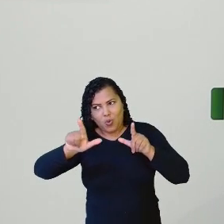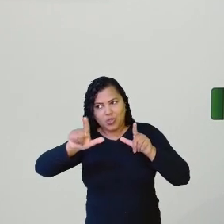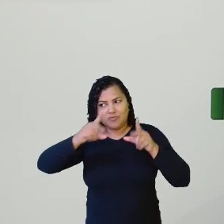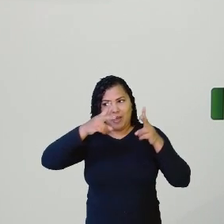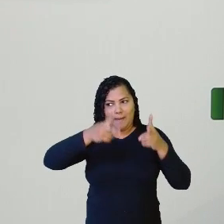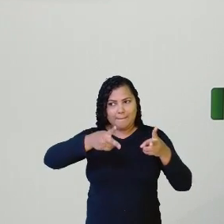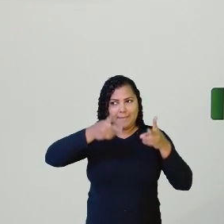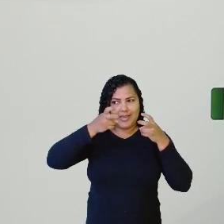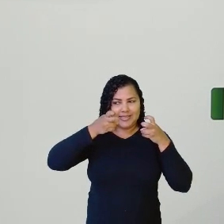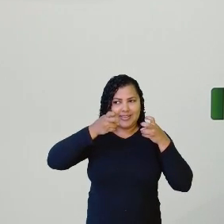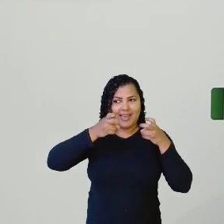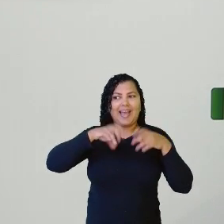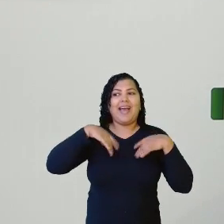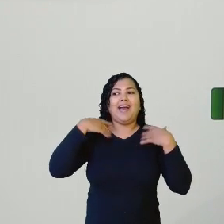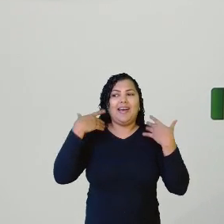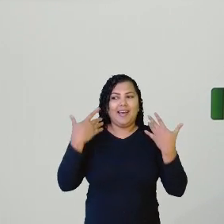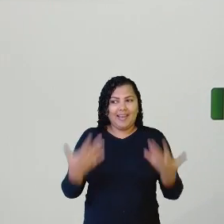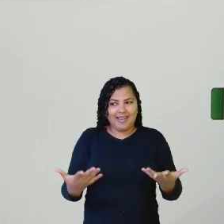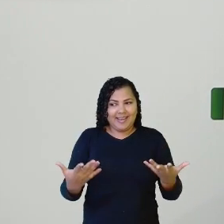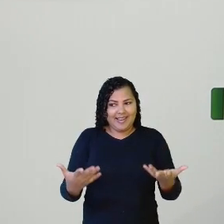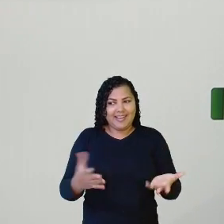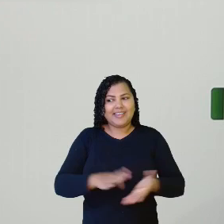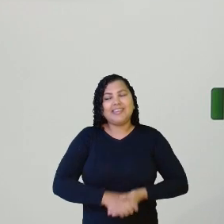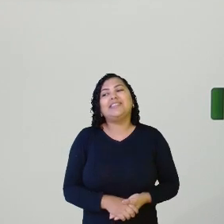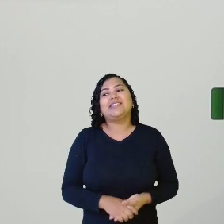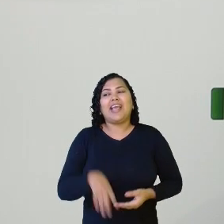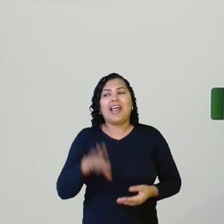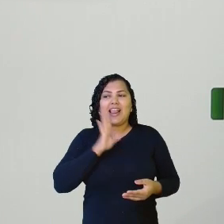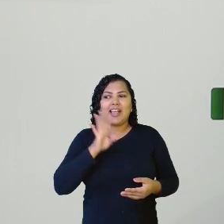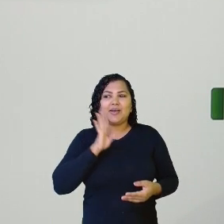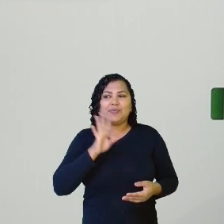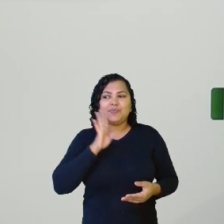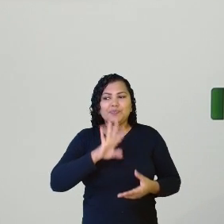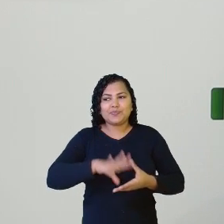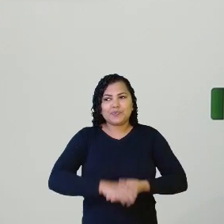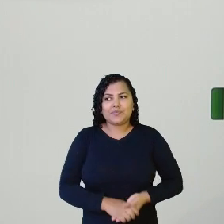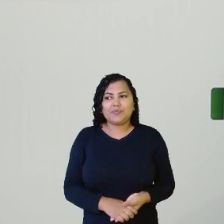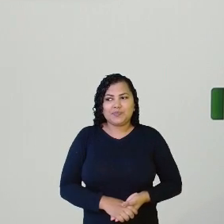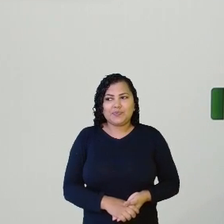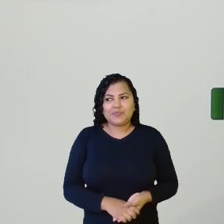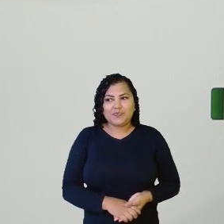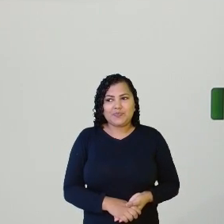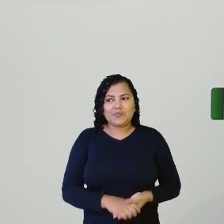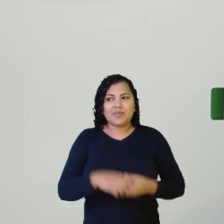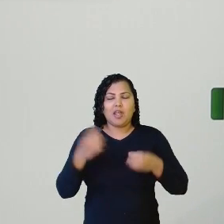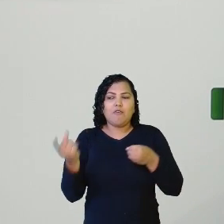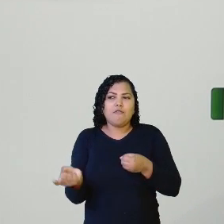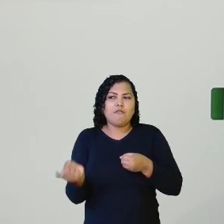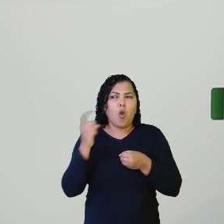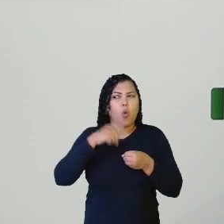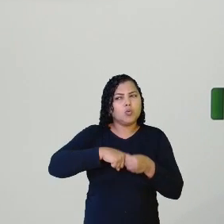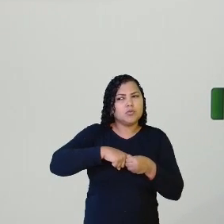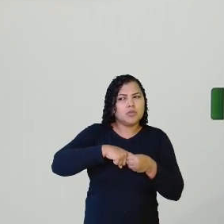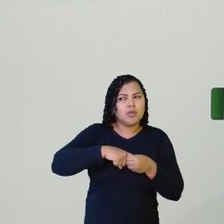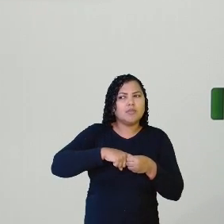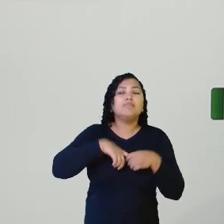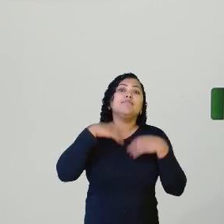gente pode fazer. Ah, olha só, foi. Vamos voltar só mais um